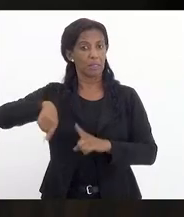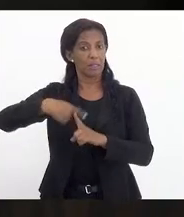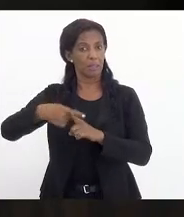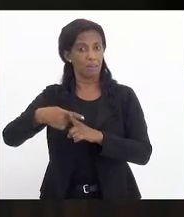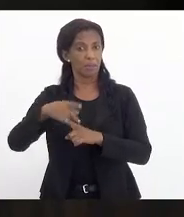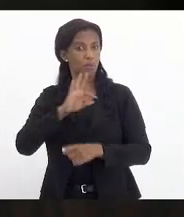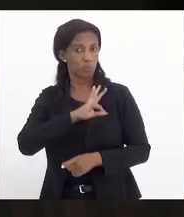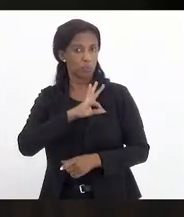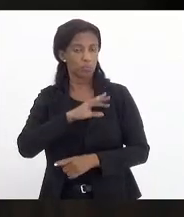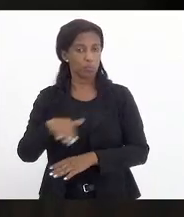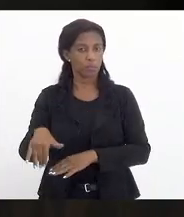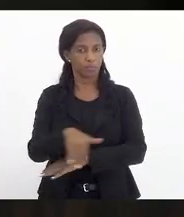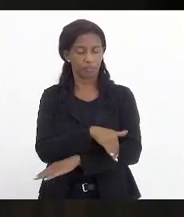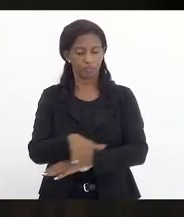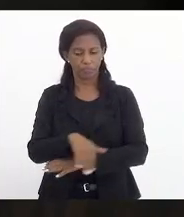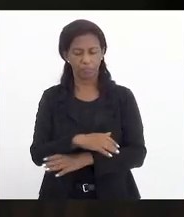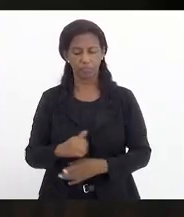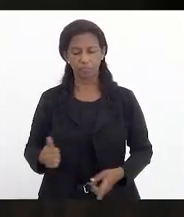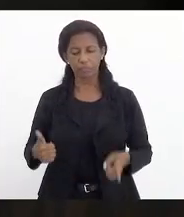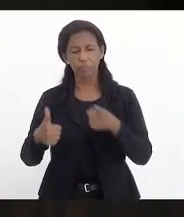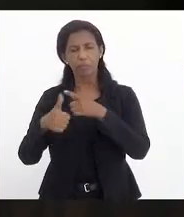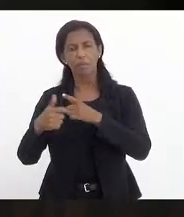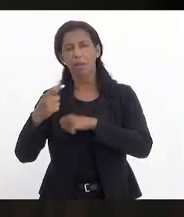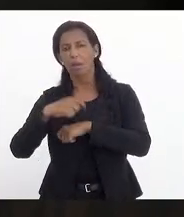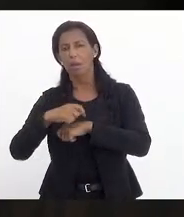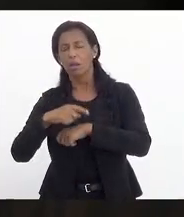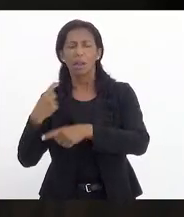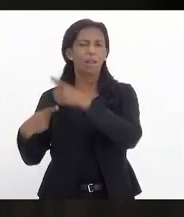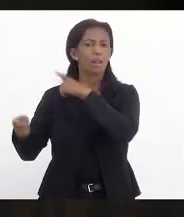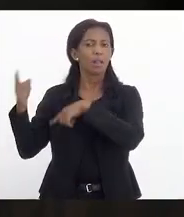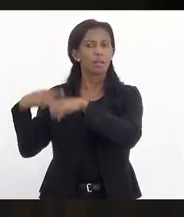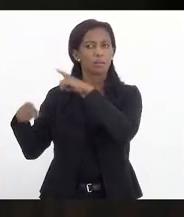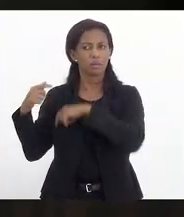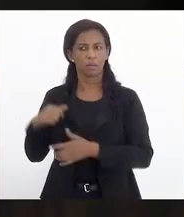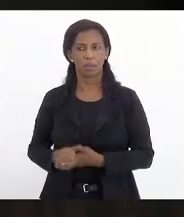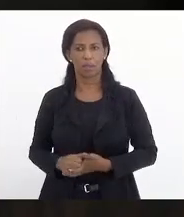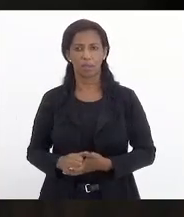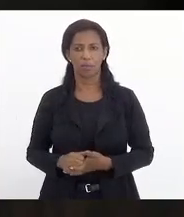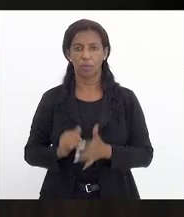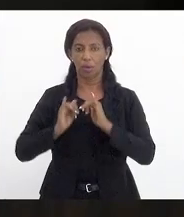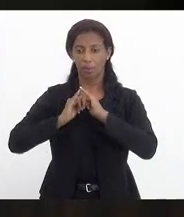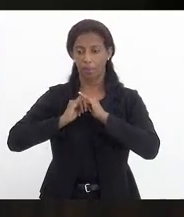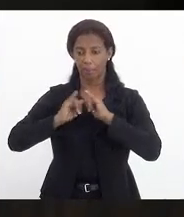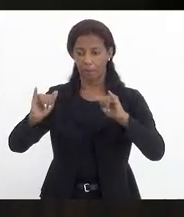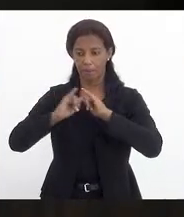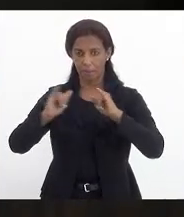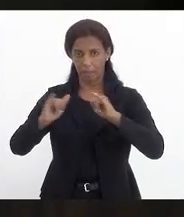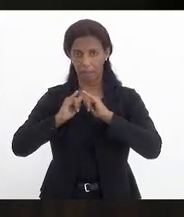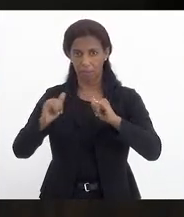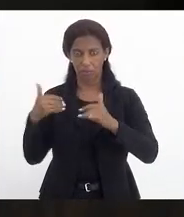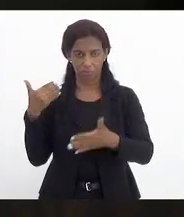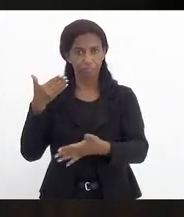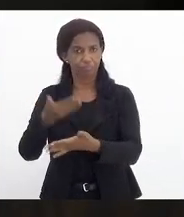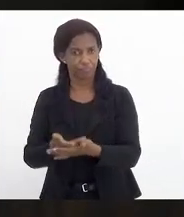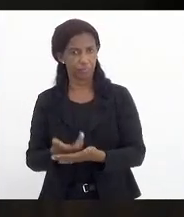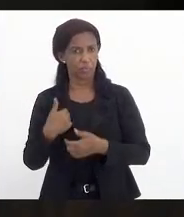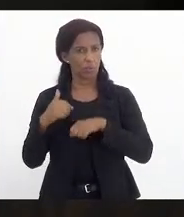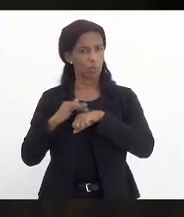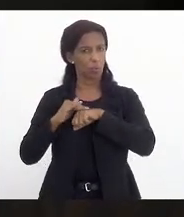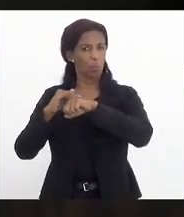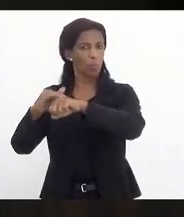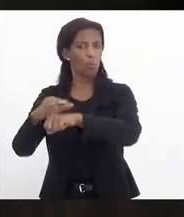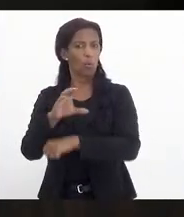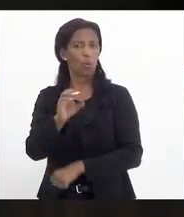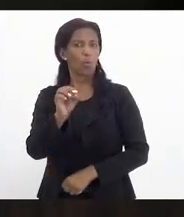nas ruas. Desde o primeiro momento, lá atrás, quando as mensagens chegaram, e eu conversei com o